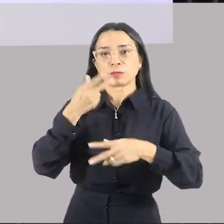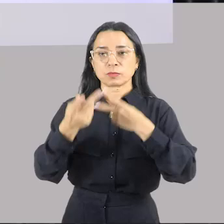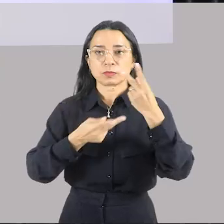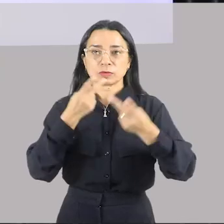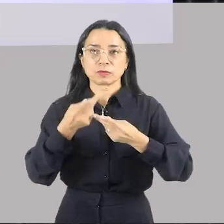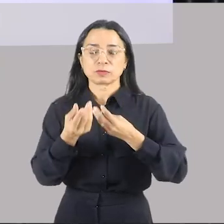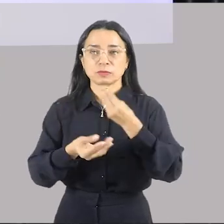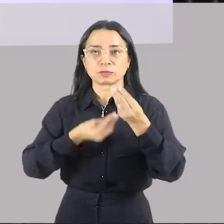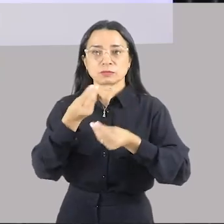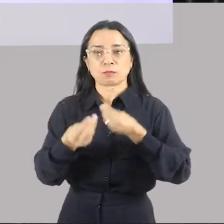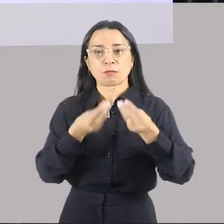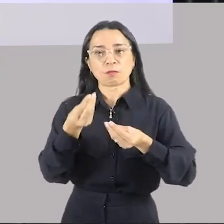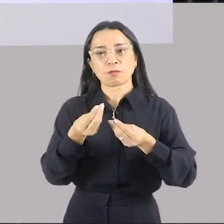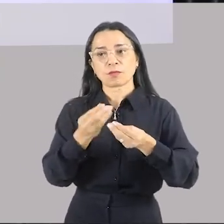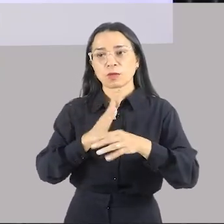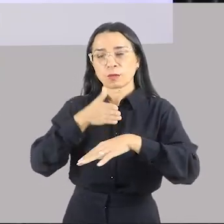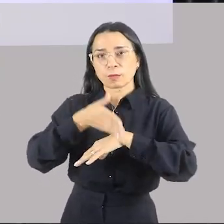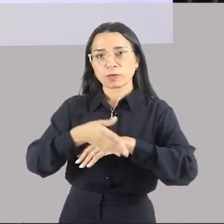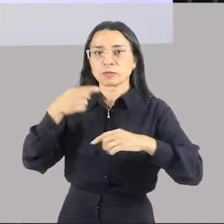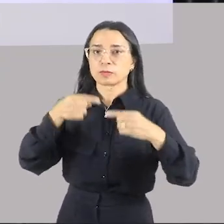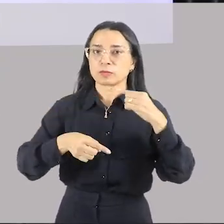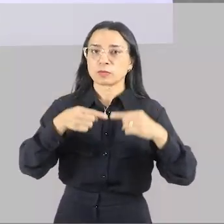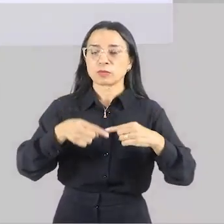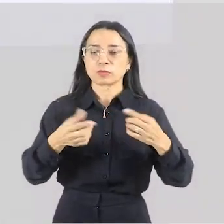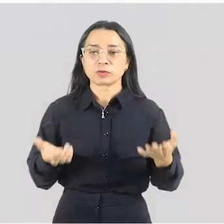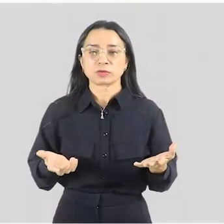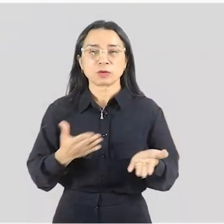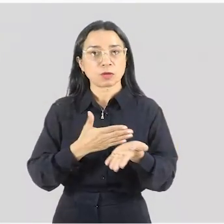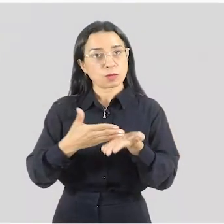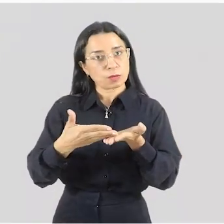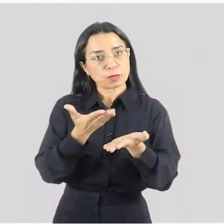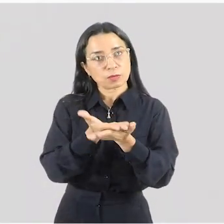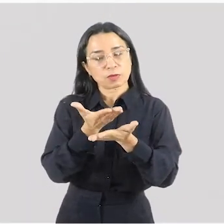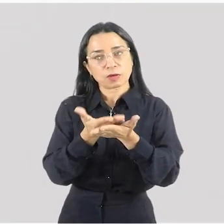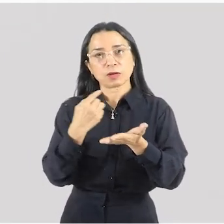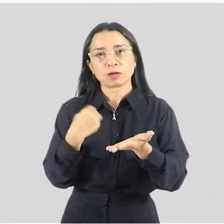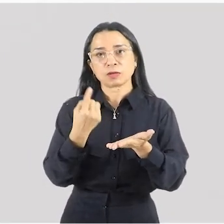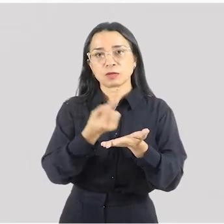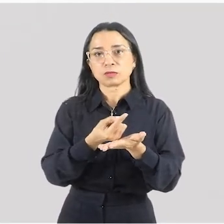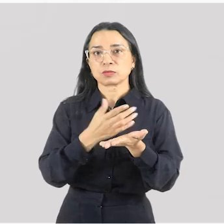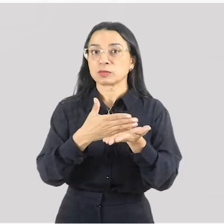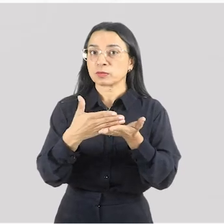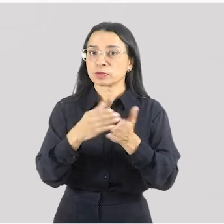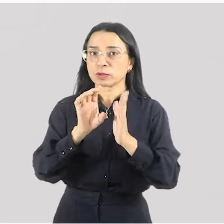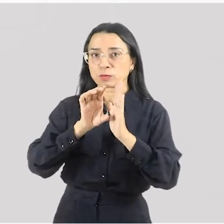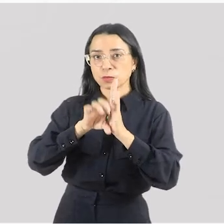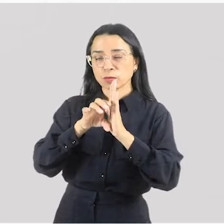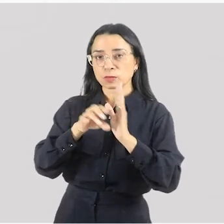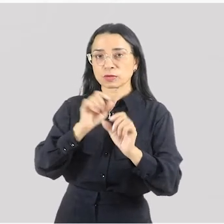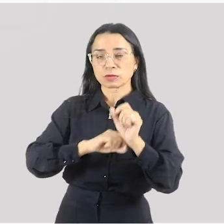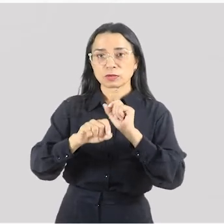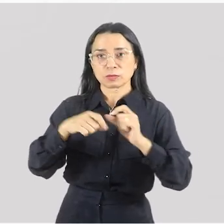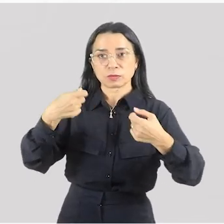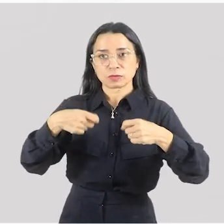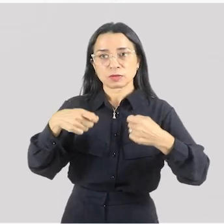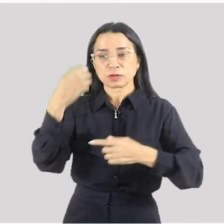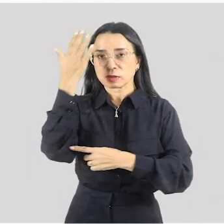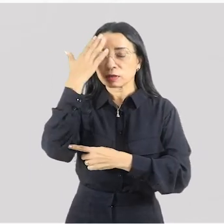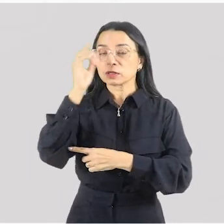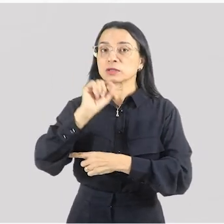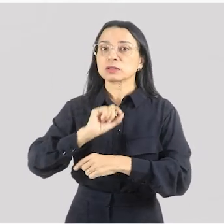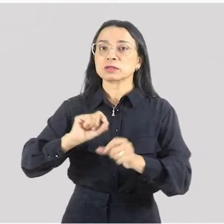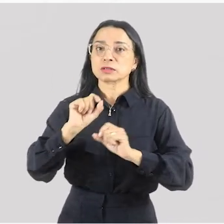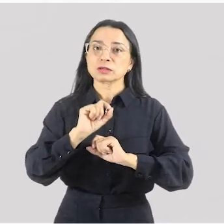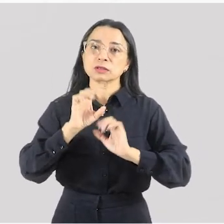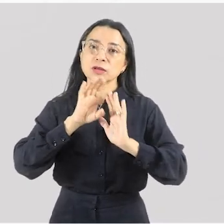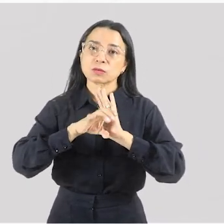as formas de participação política. Para começar essa aula, a gente começa a dar definição. A gente precisa entender